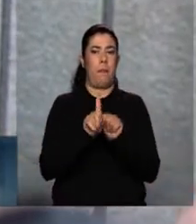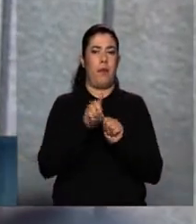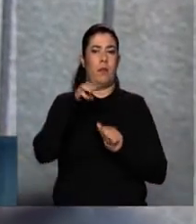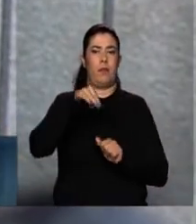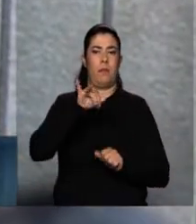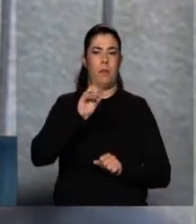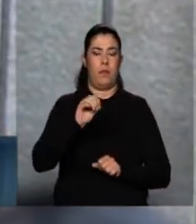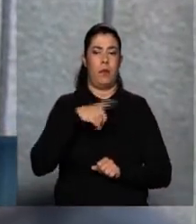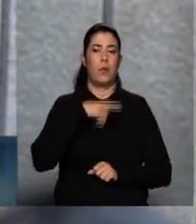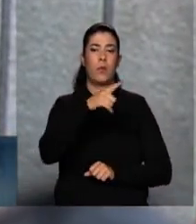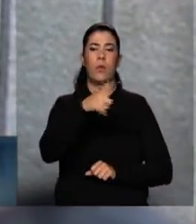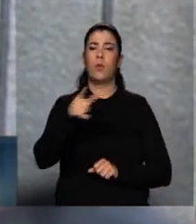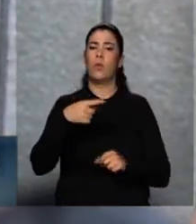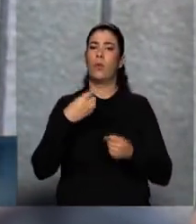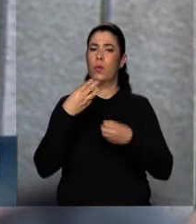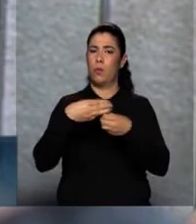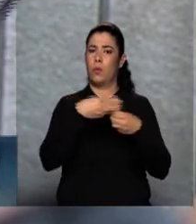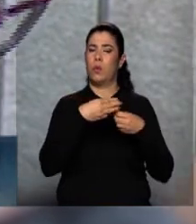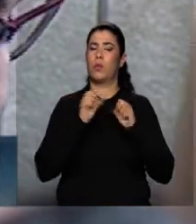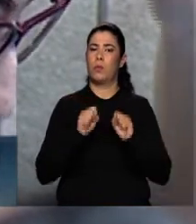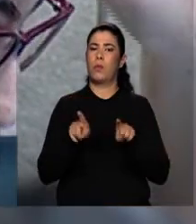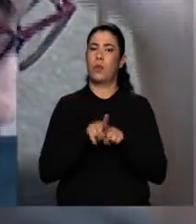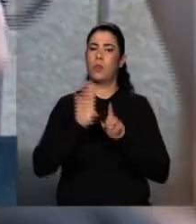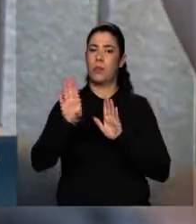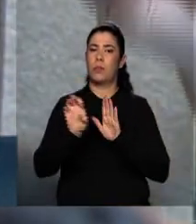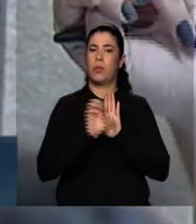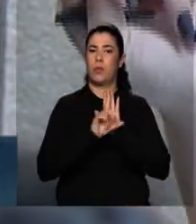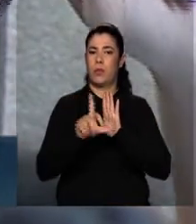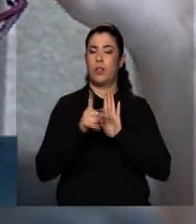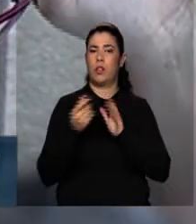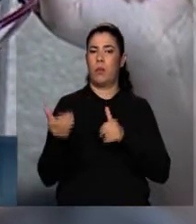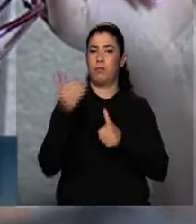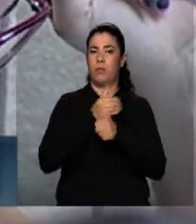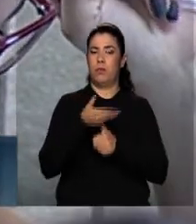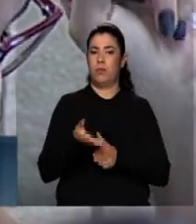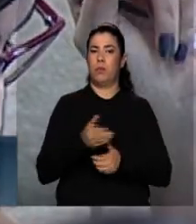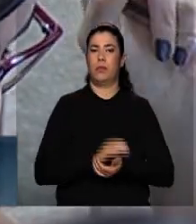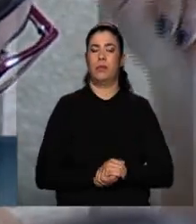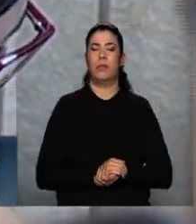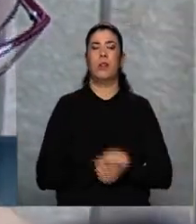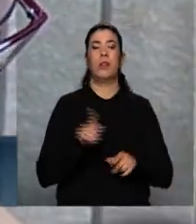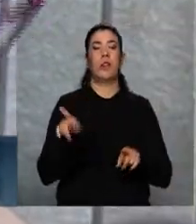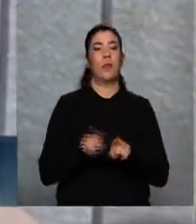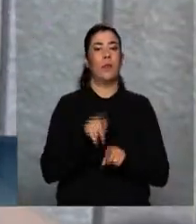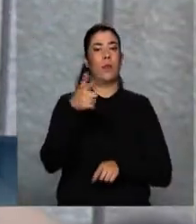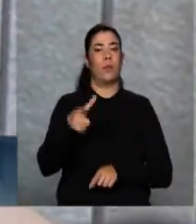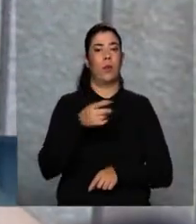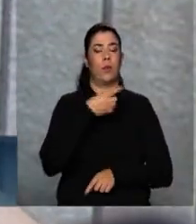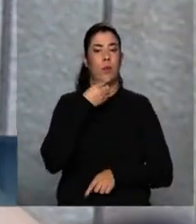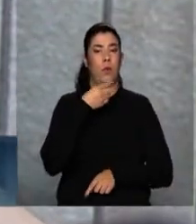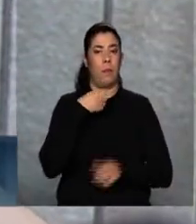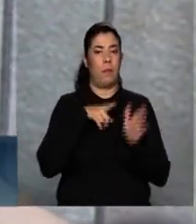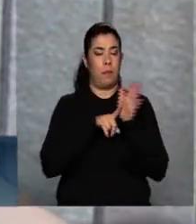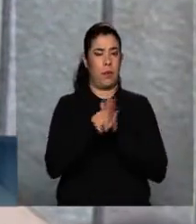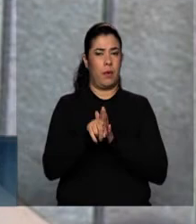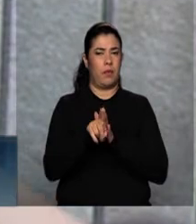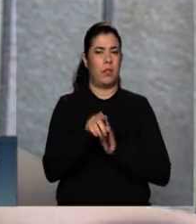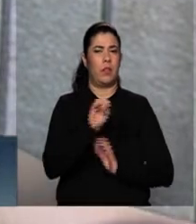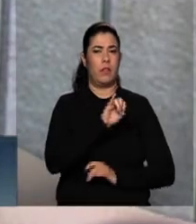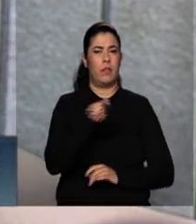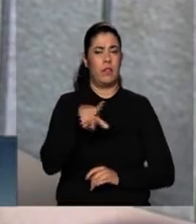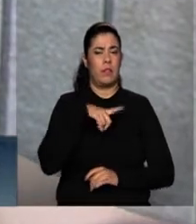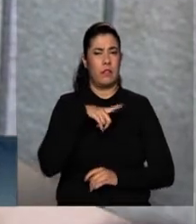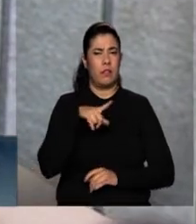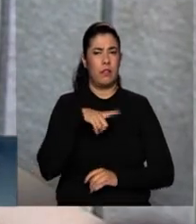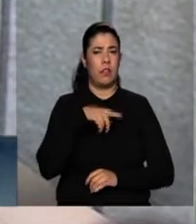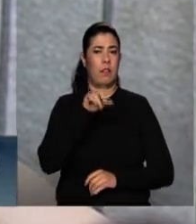se outros municípios podem entrar, então, nesse edital. E outra dúvida que eu tenho é o seguinte, se por acaso vocês teriam também vagas por